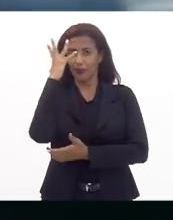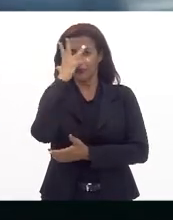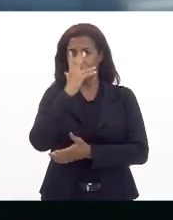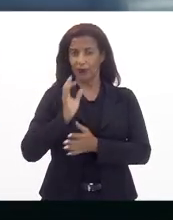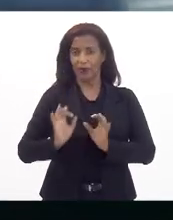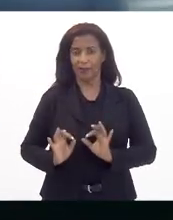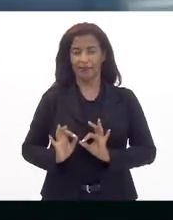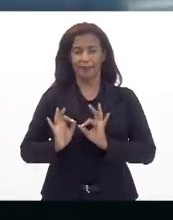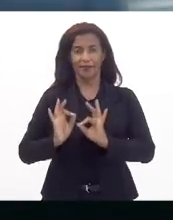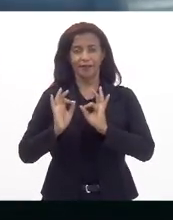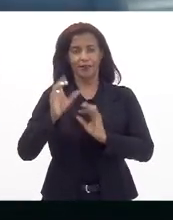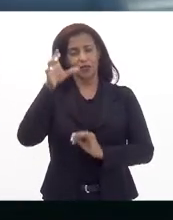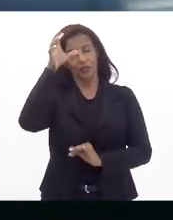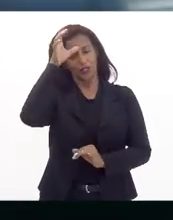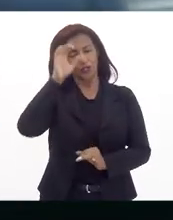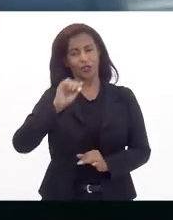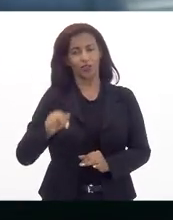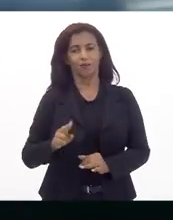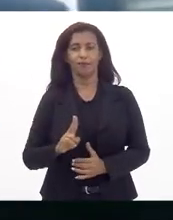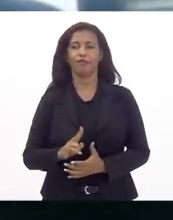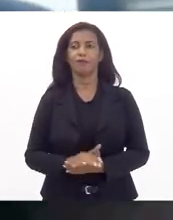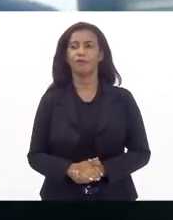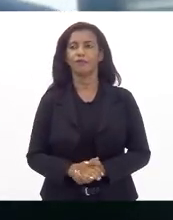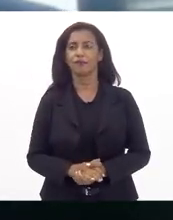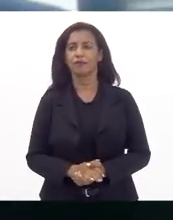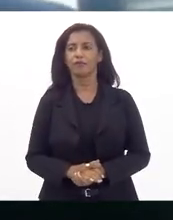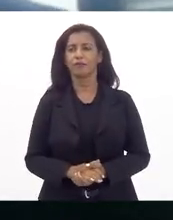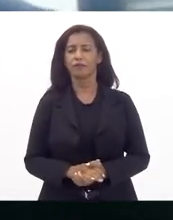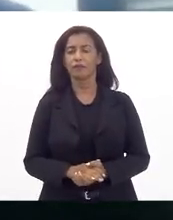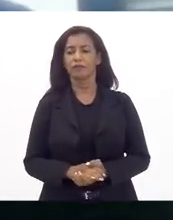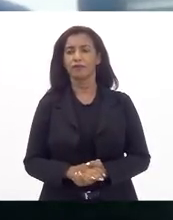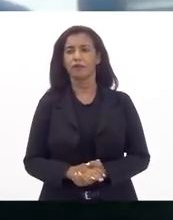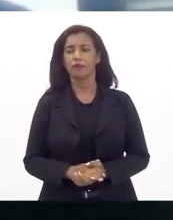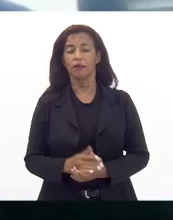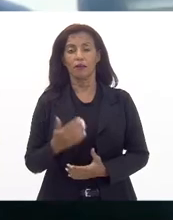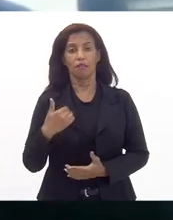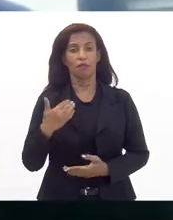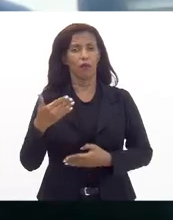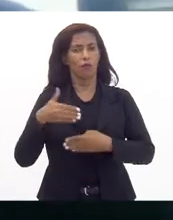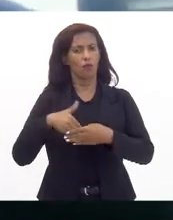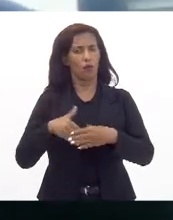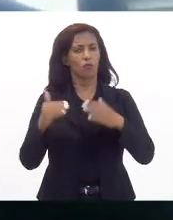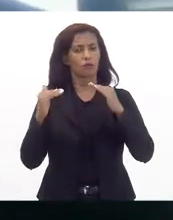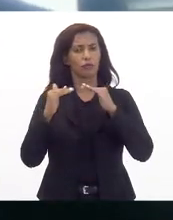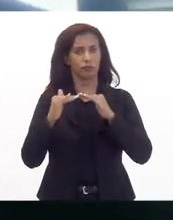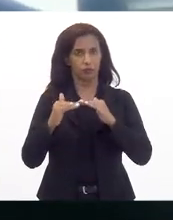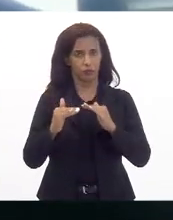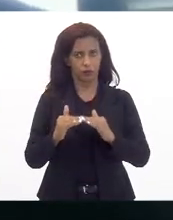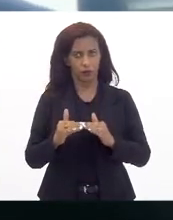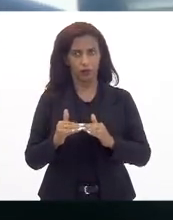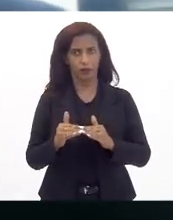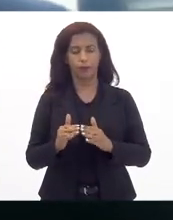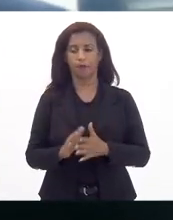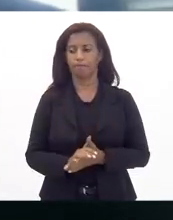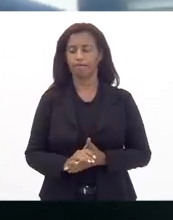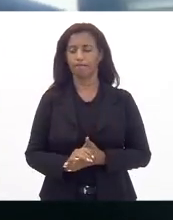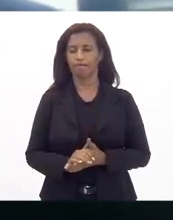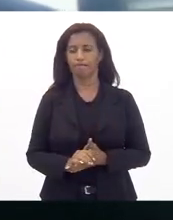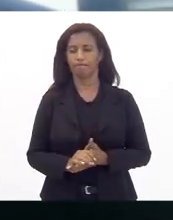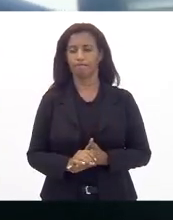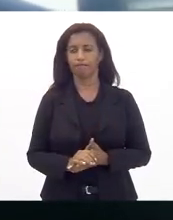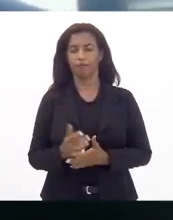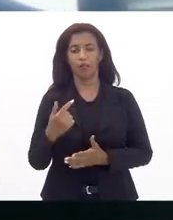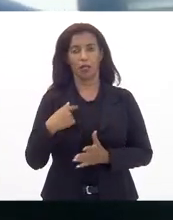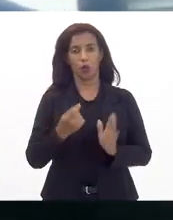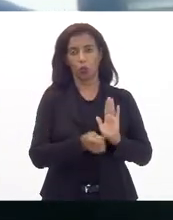de ajo é declaro meu voto favorável Eu sou um dos